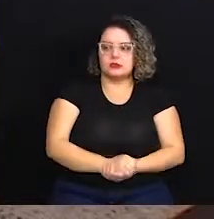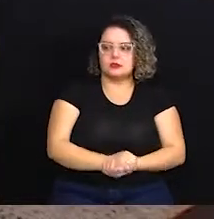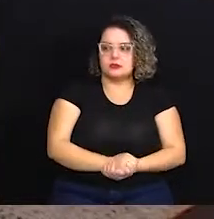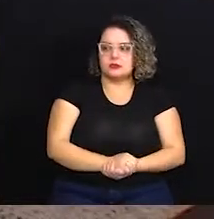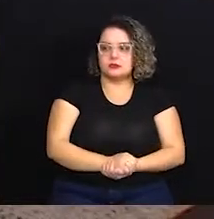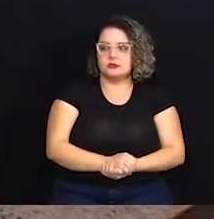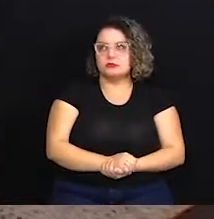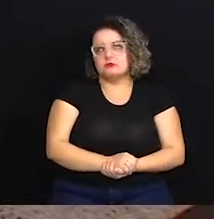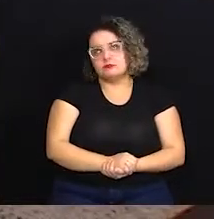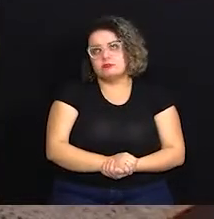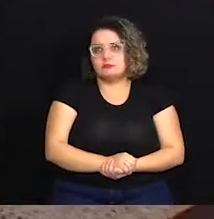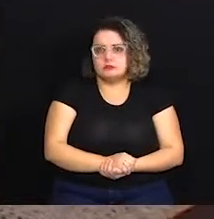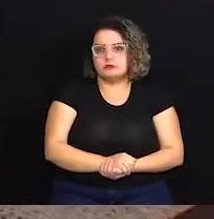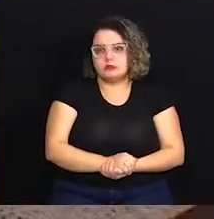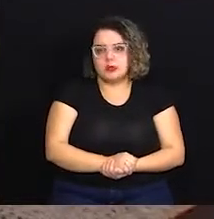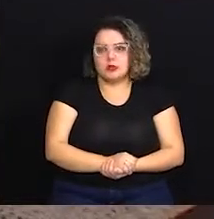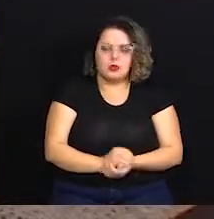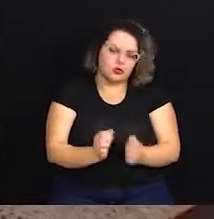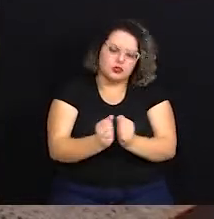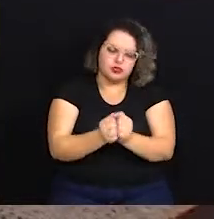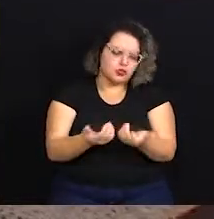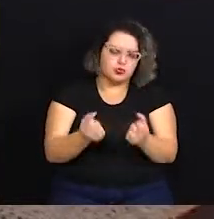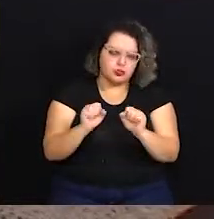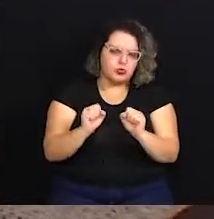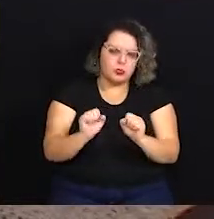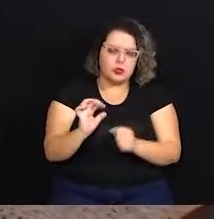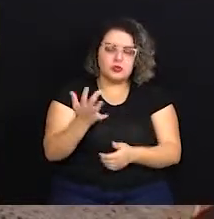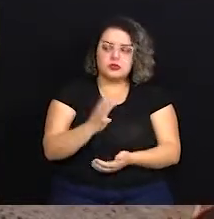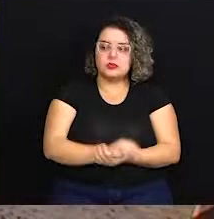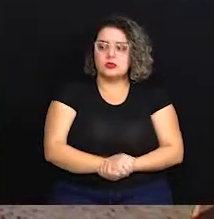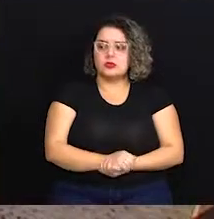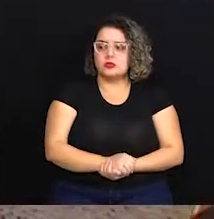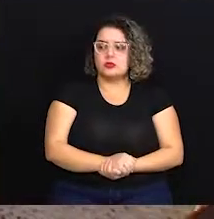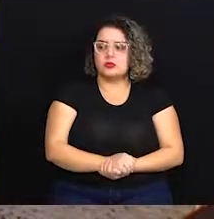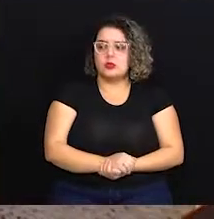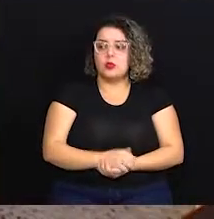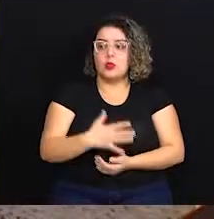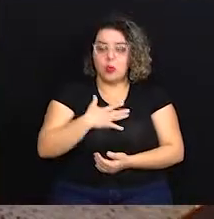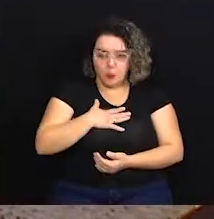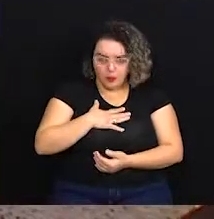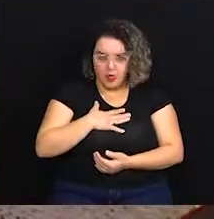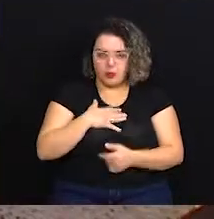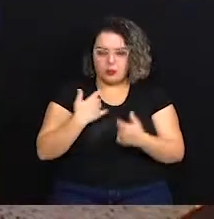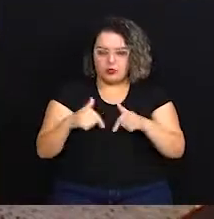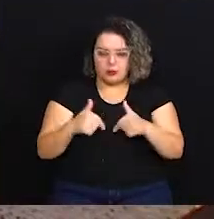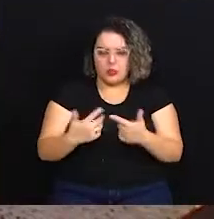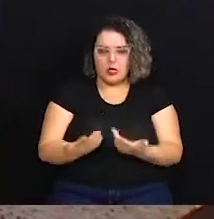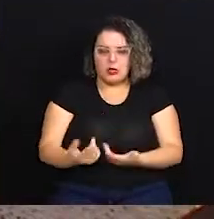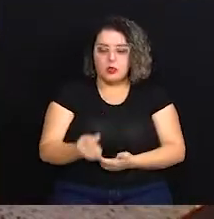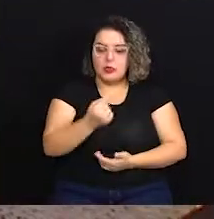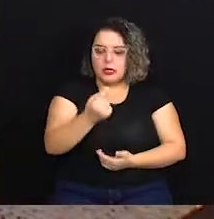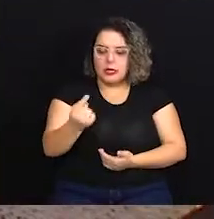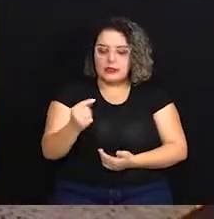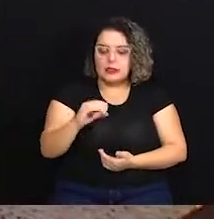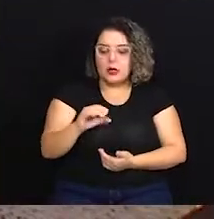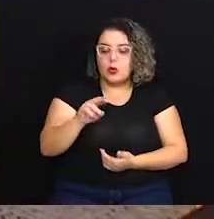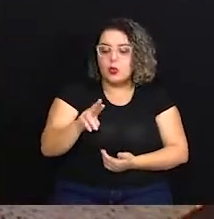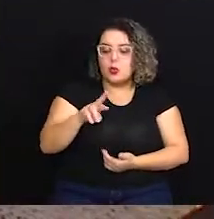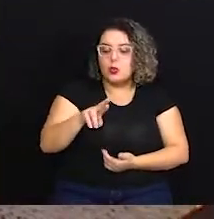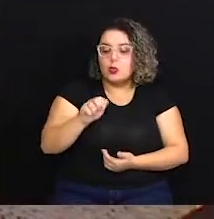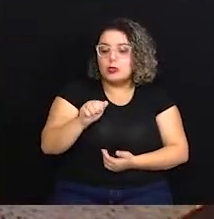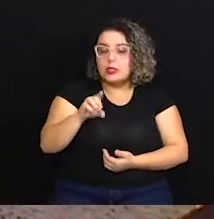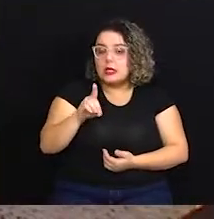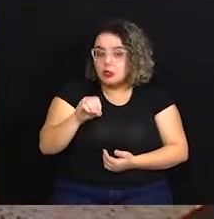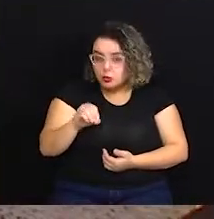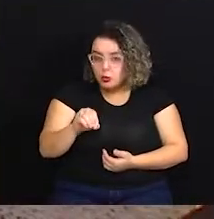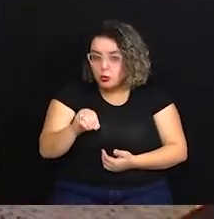ser feito até que meio que junto, né? Mas o meu processo de trabalho, eu acho que cada curador tem um processo